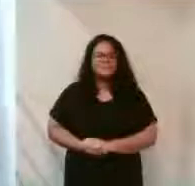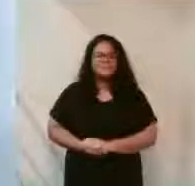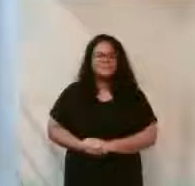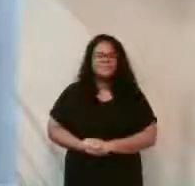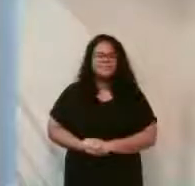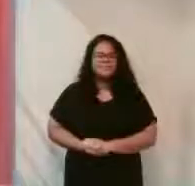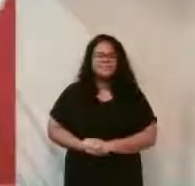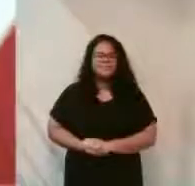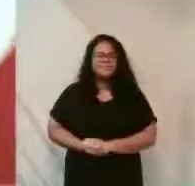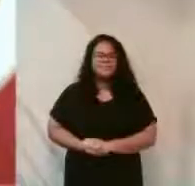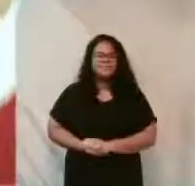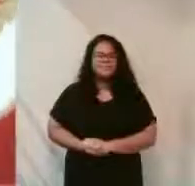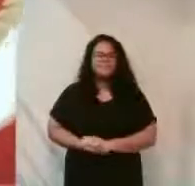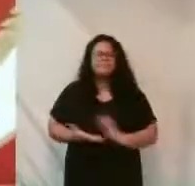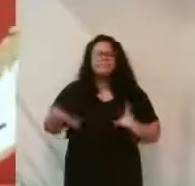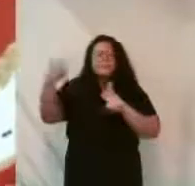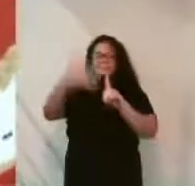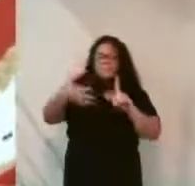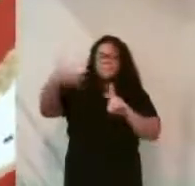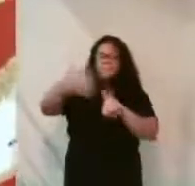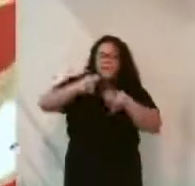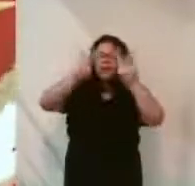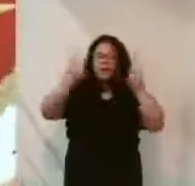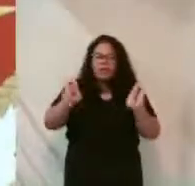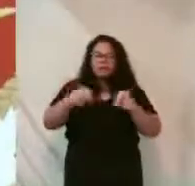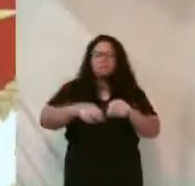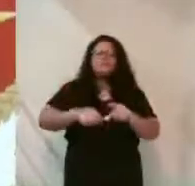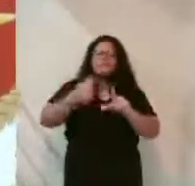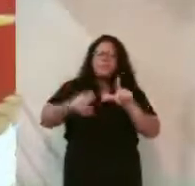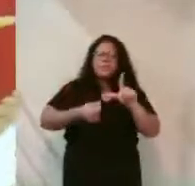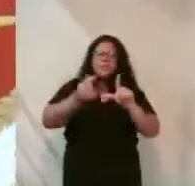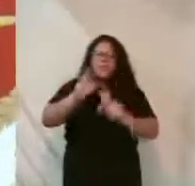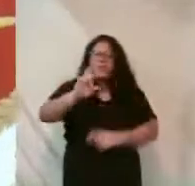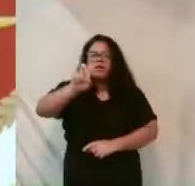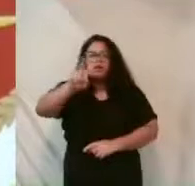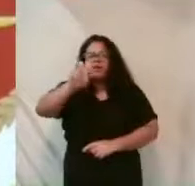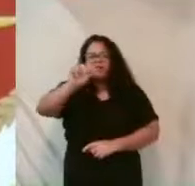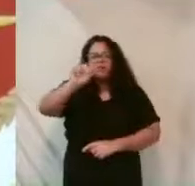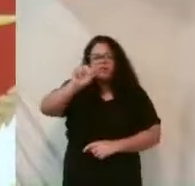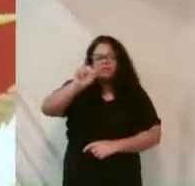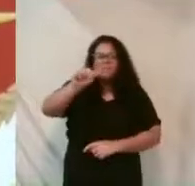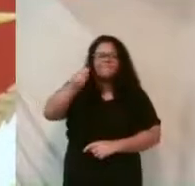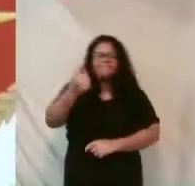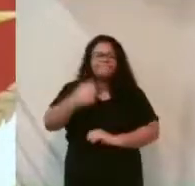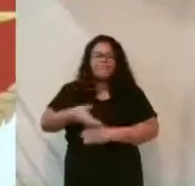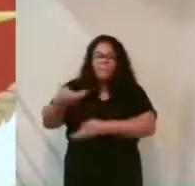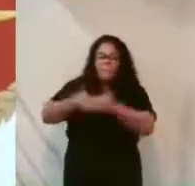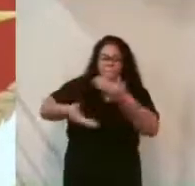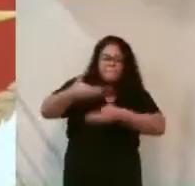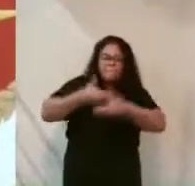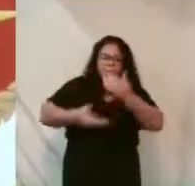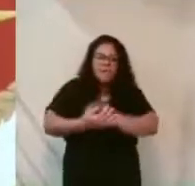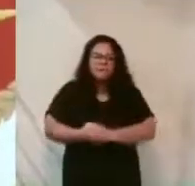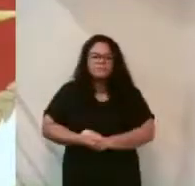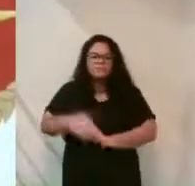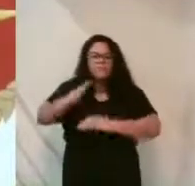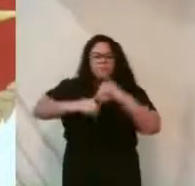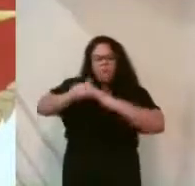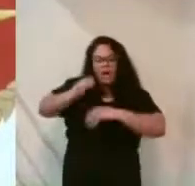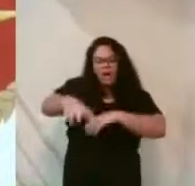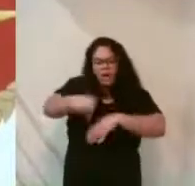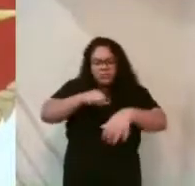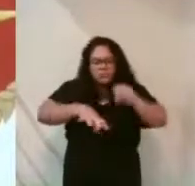para palestrar sobre a logística reversa de embalagens e a relação com os catadores de materiais